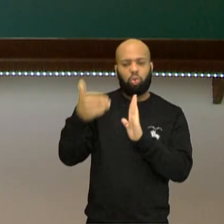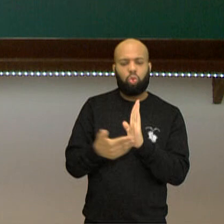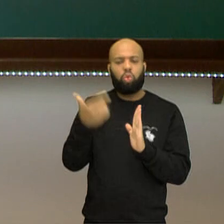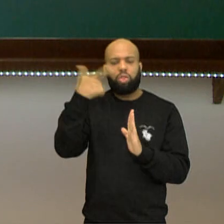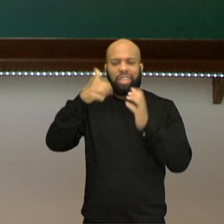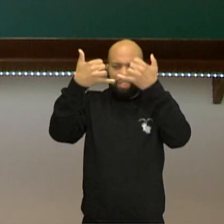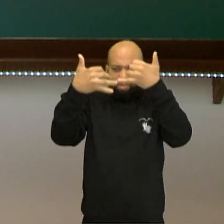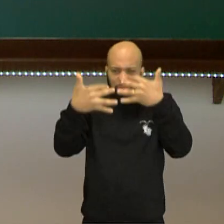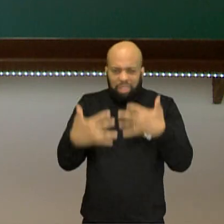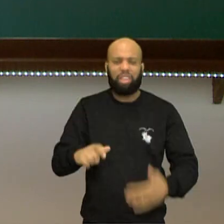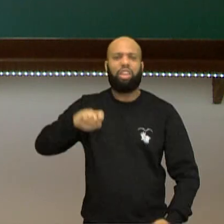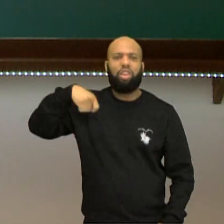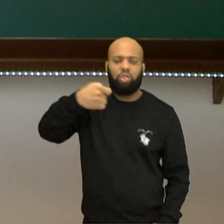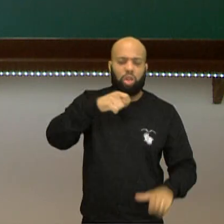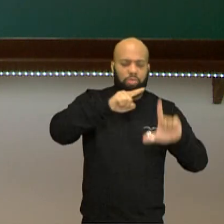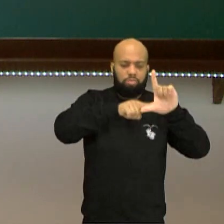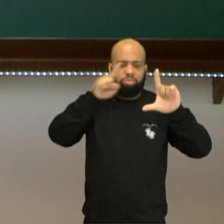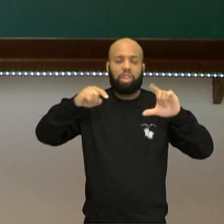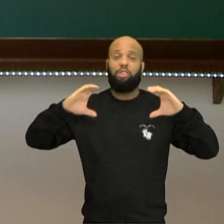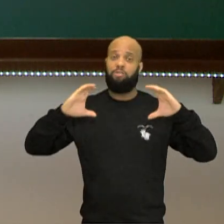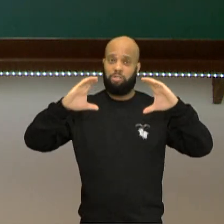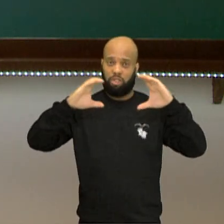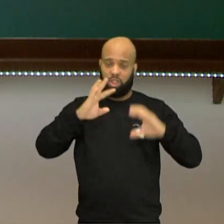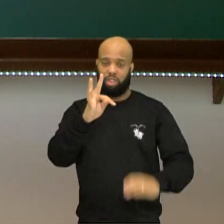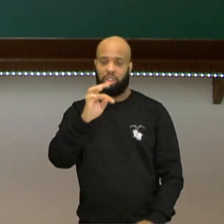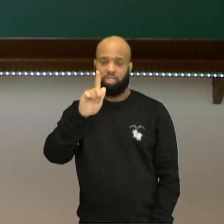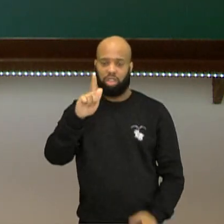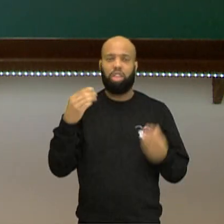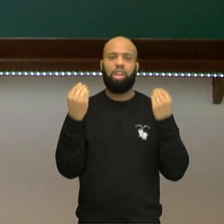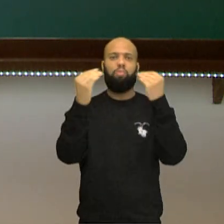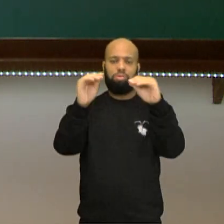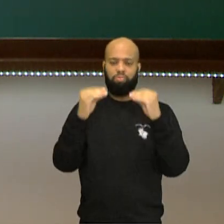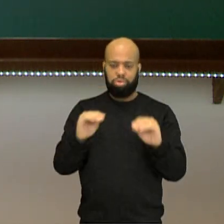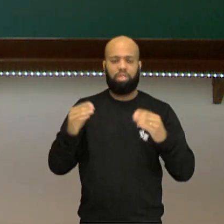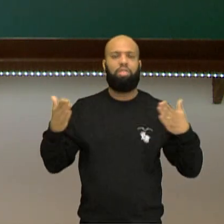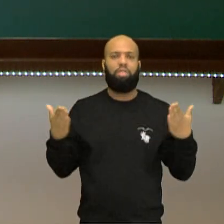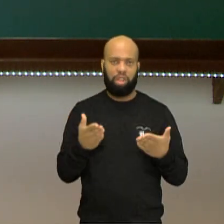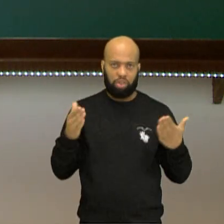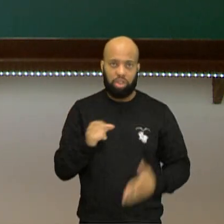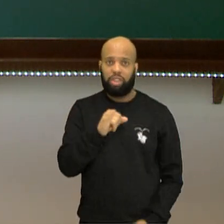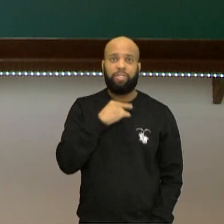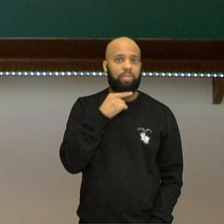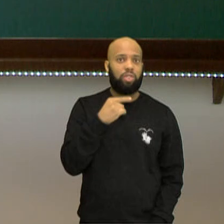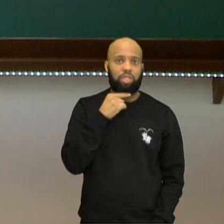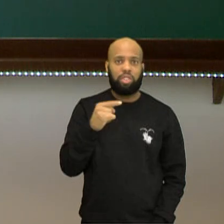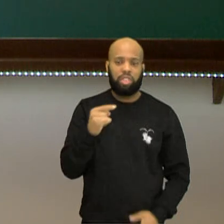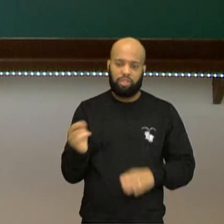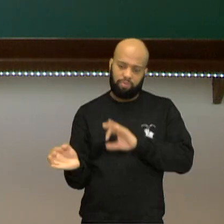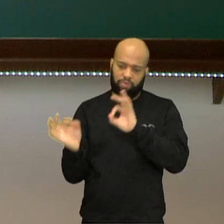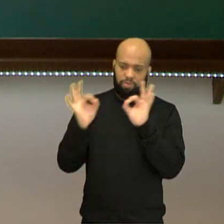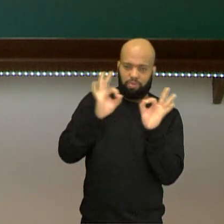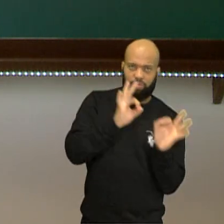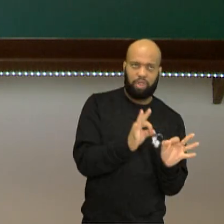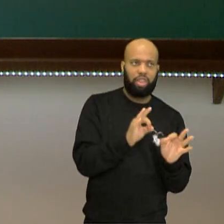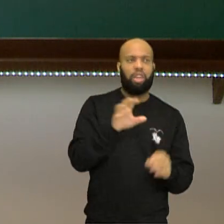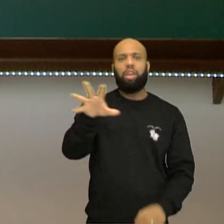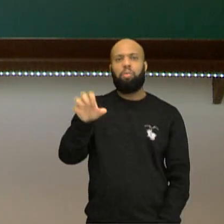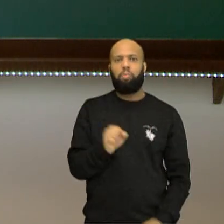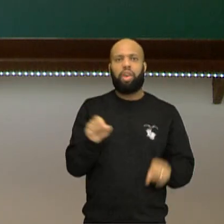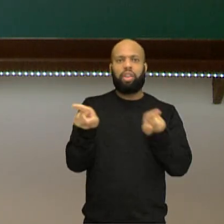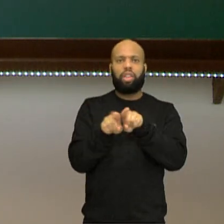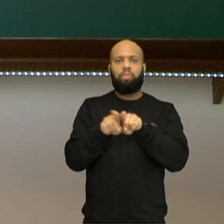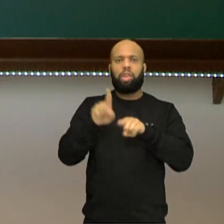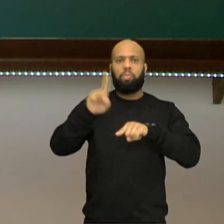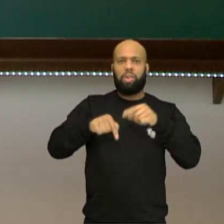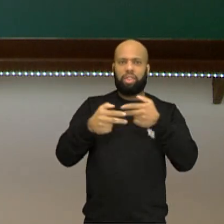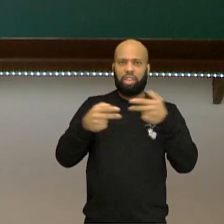a respeito da função tangente, faça. Se você não conseguir voltar no vídeo ou slide, pega o material do Class